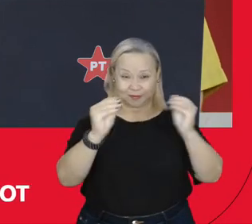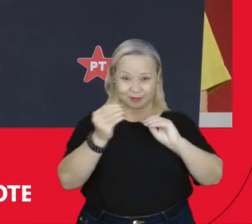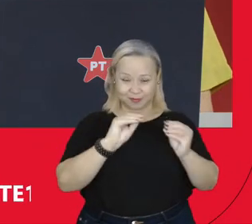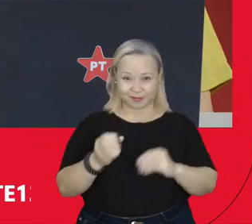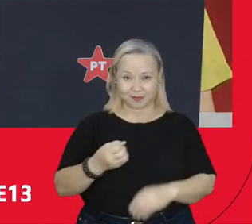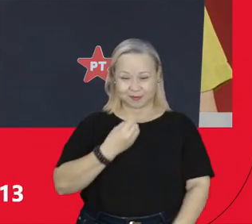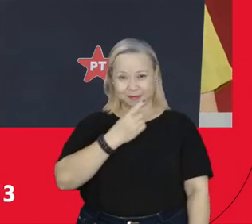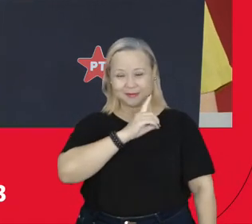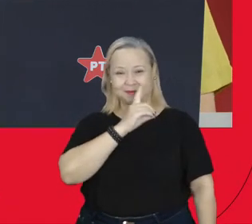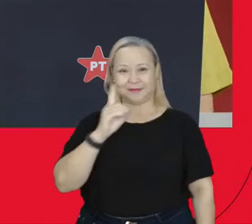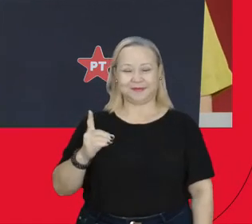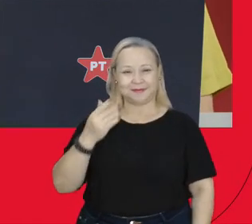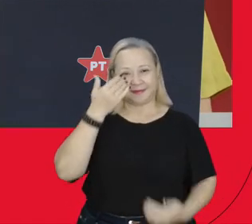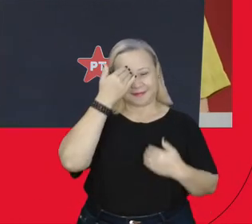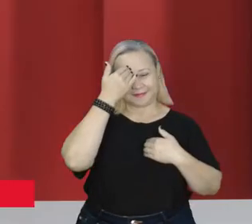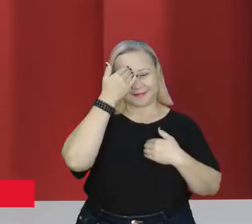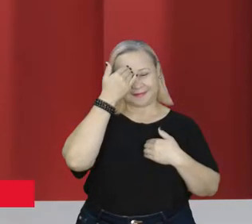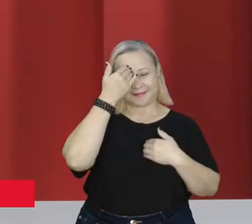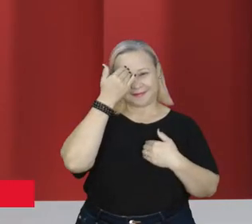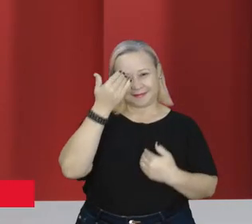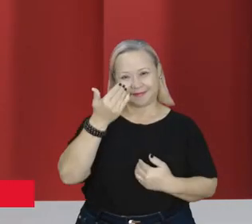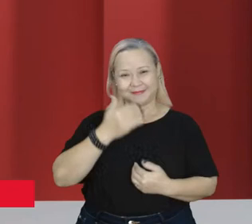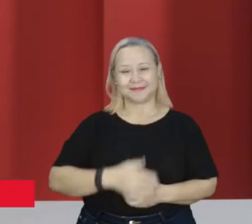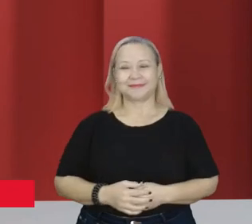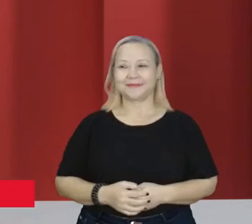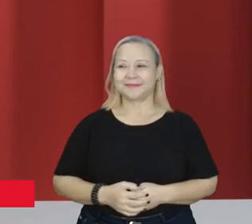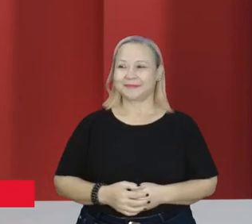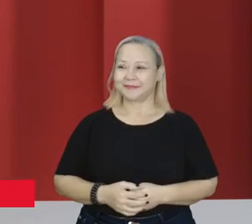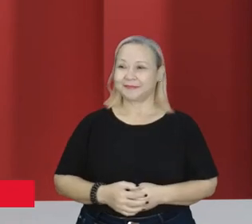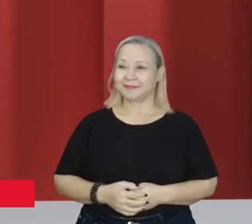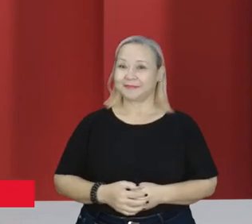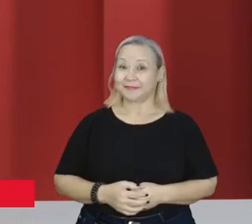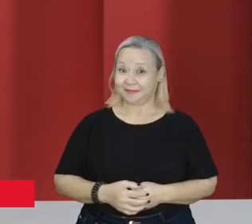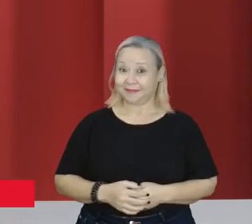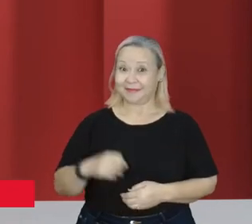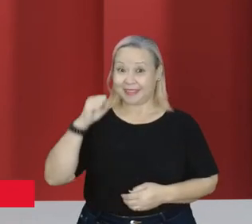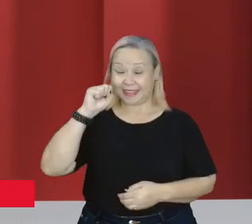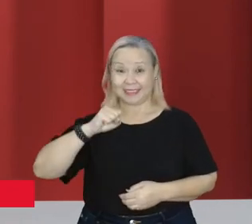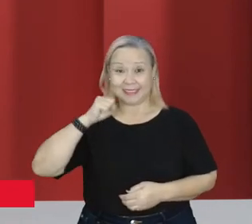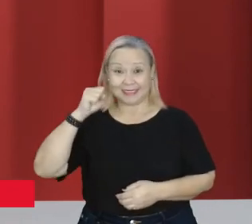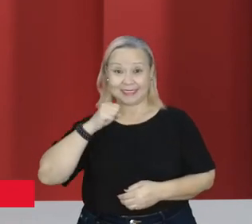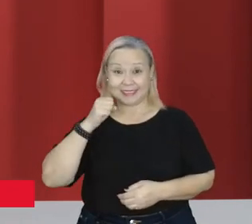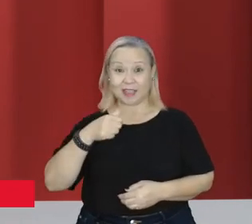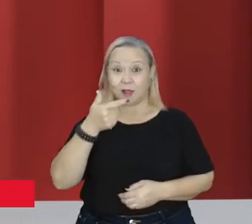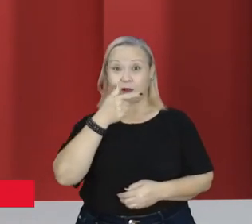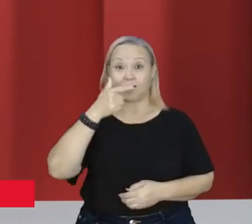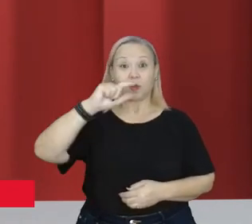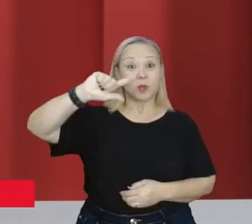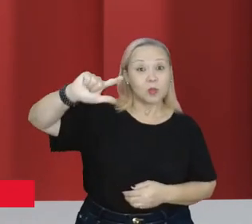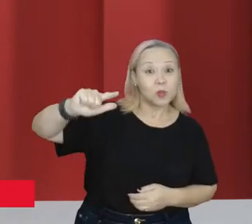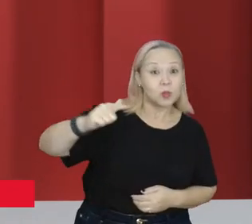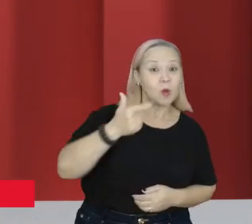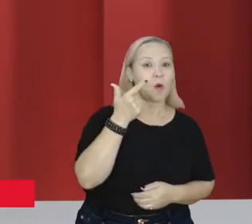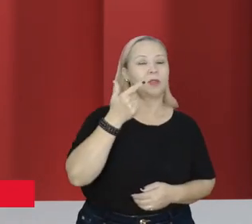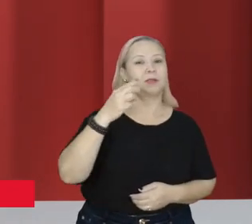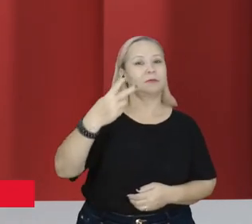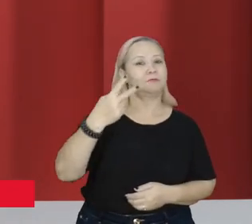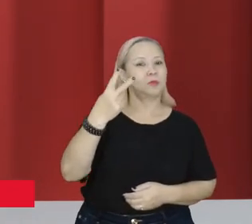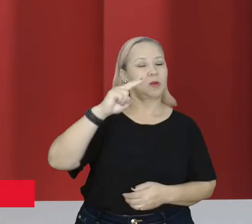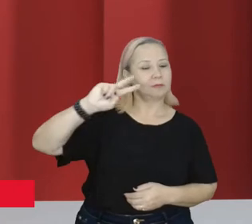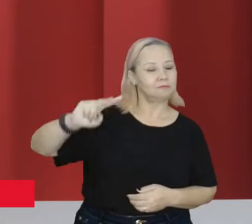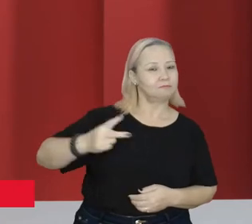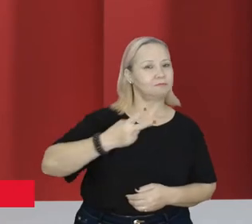dia. Obrigada. Que maravilha, gente. Senadora com 2 milhões de votos aí, eleita